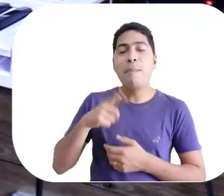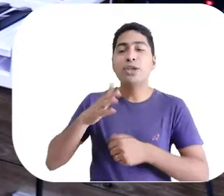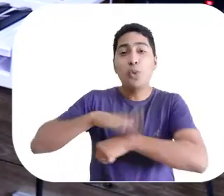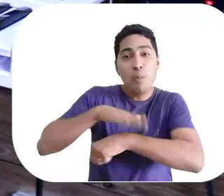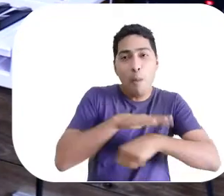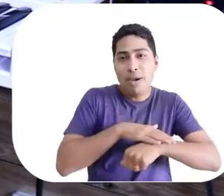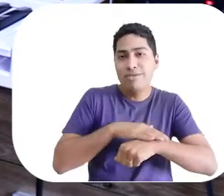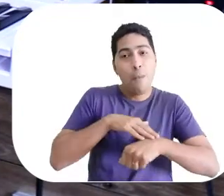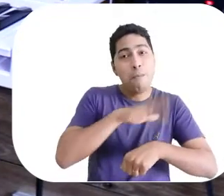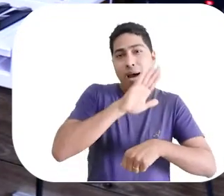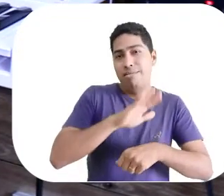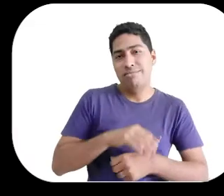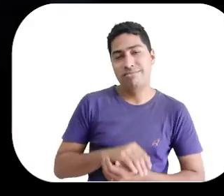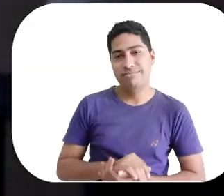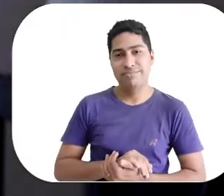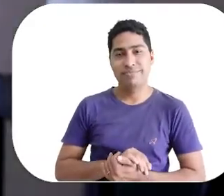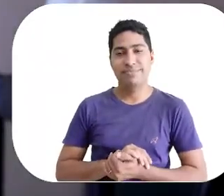do que dramática.